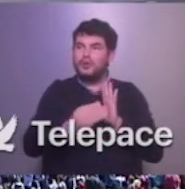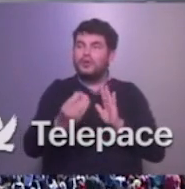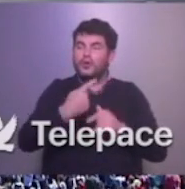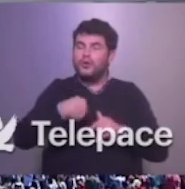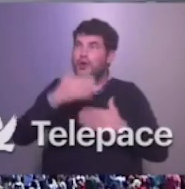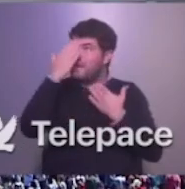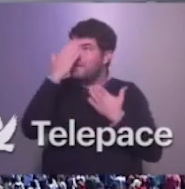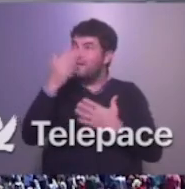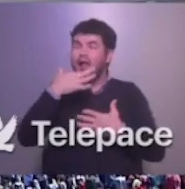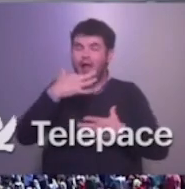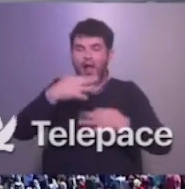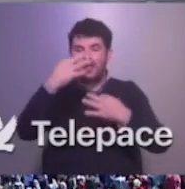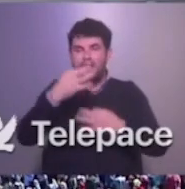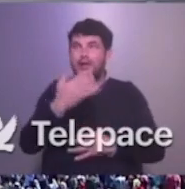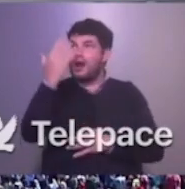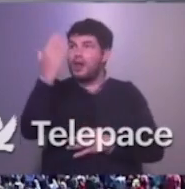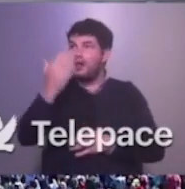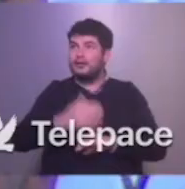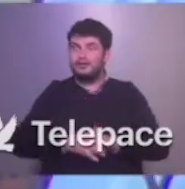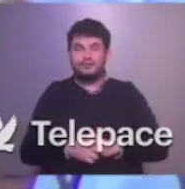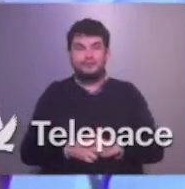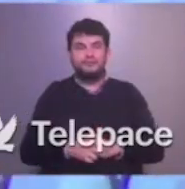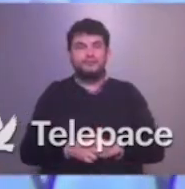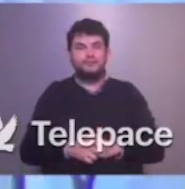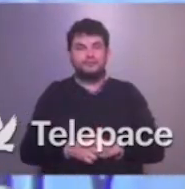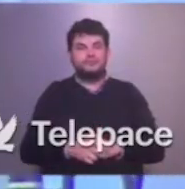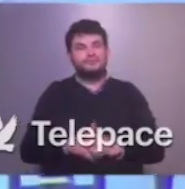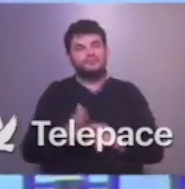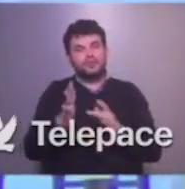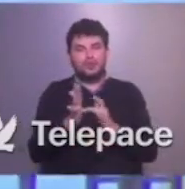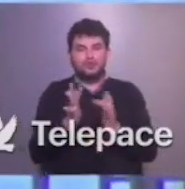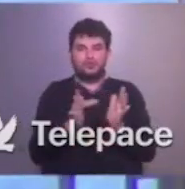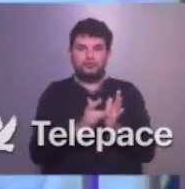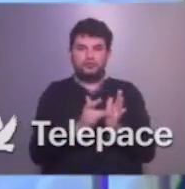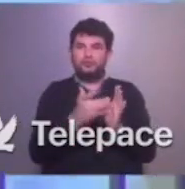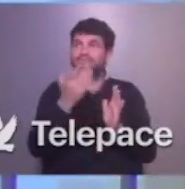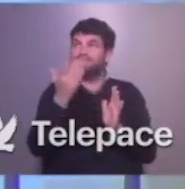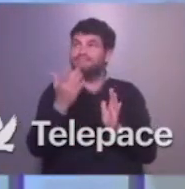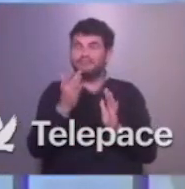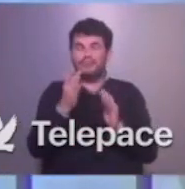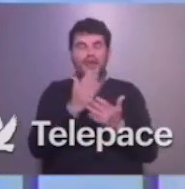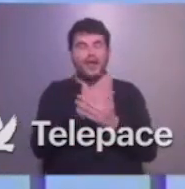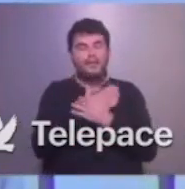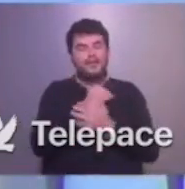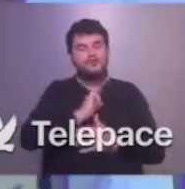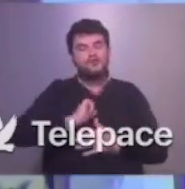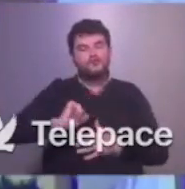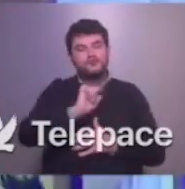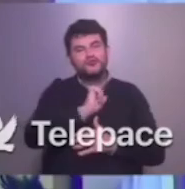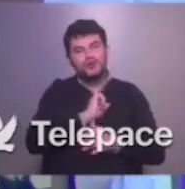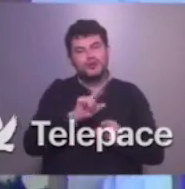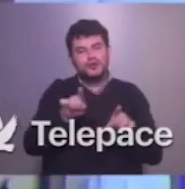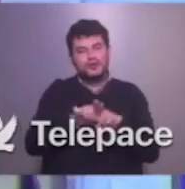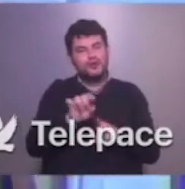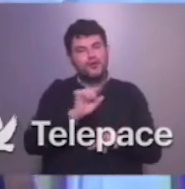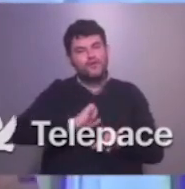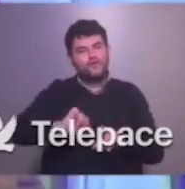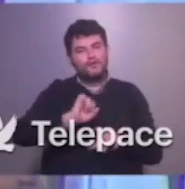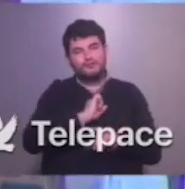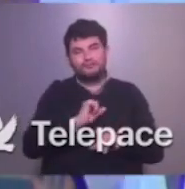vos adoramos e cremos em vós. Ó Jesus, nosso amigo e nosso